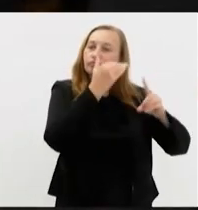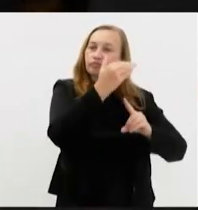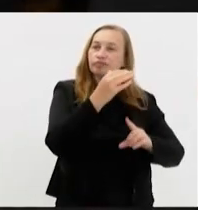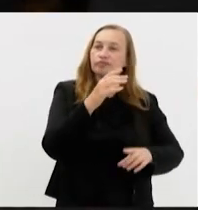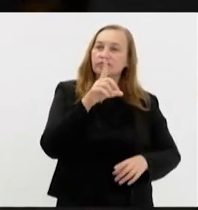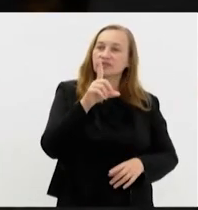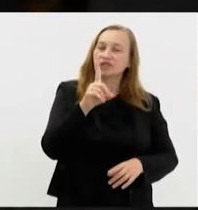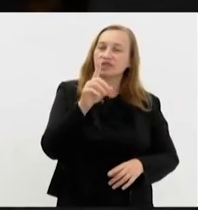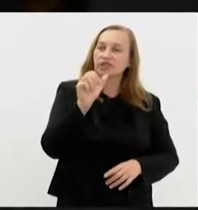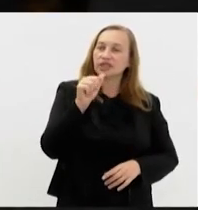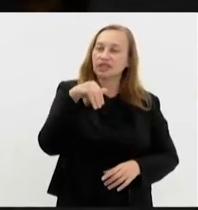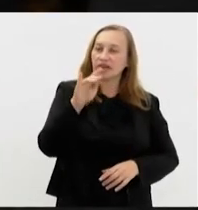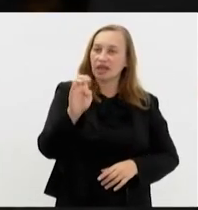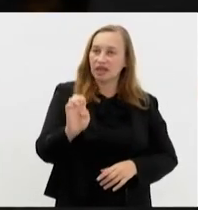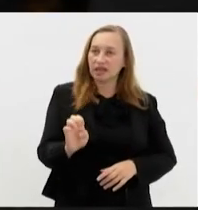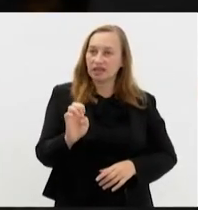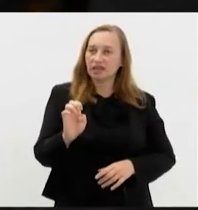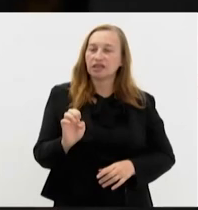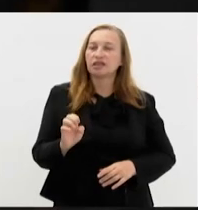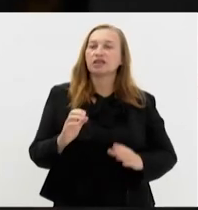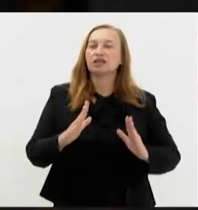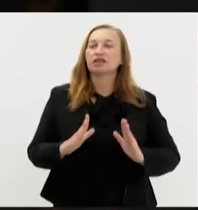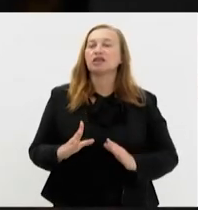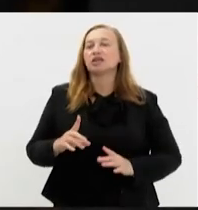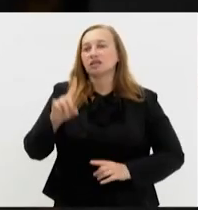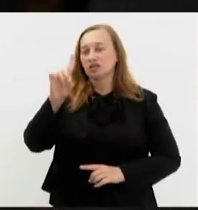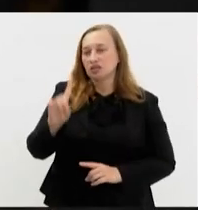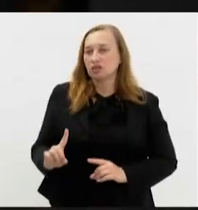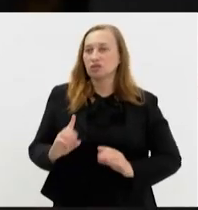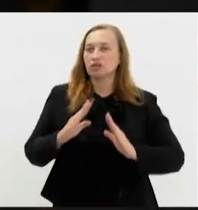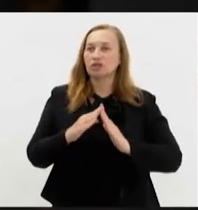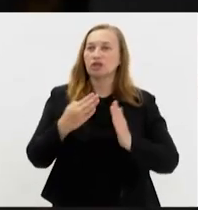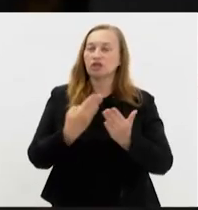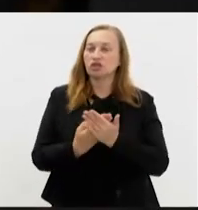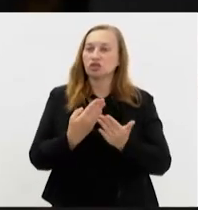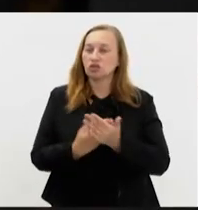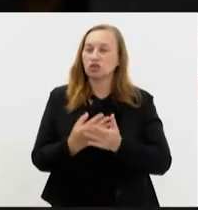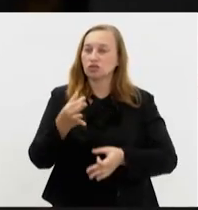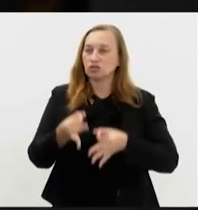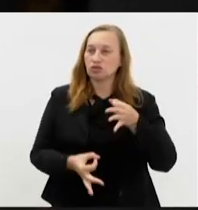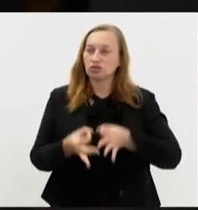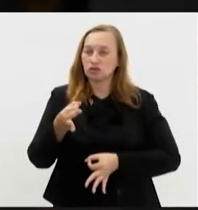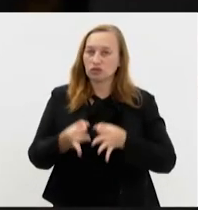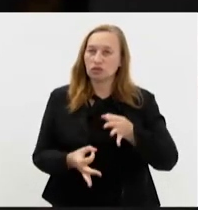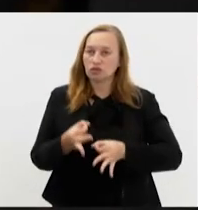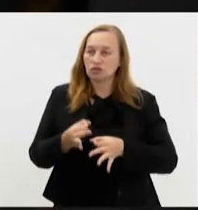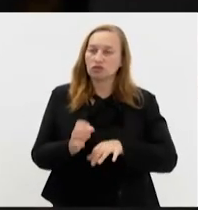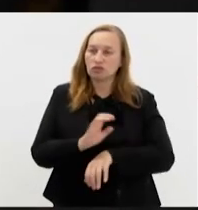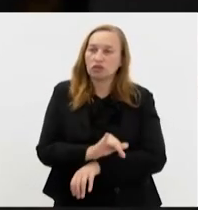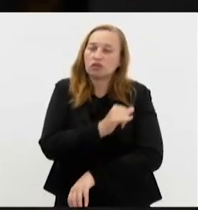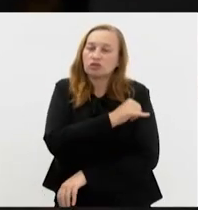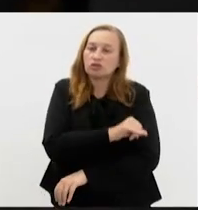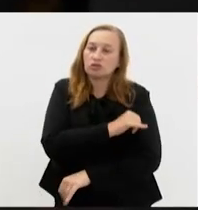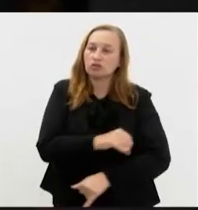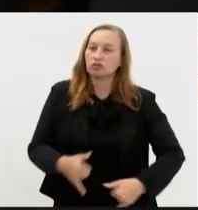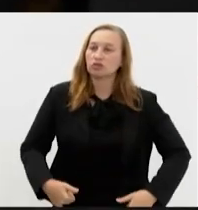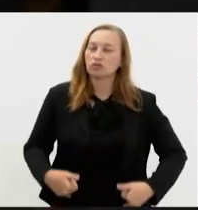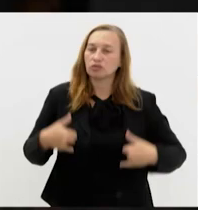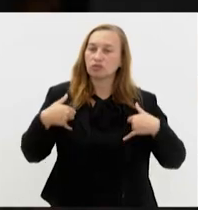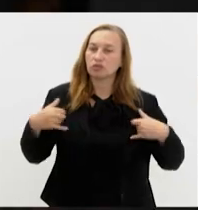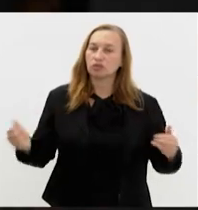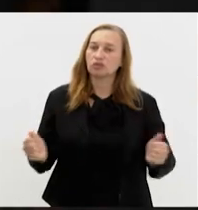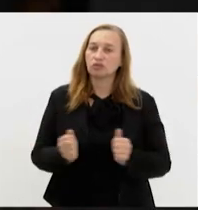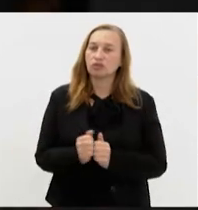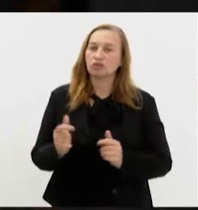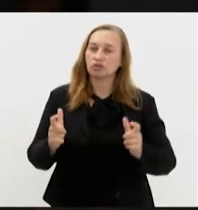Bandeira diretora da escola judiciária Eleitoral do Tribunal Regional Eleitoral do Rio de Janeiro dizendo que é uma honra ter vossa excelência